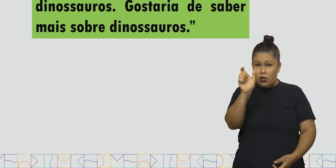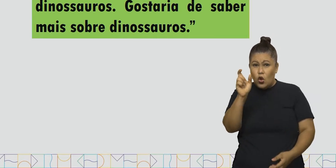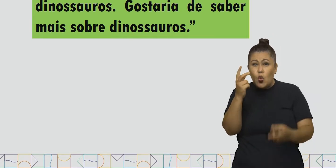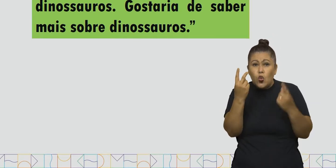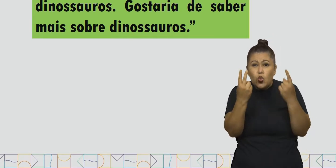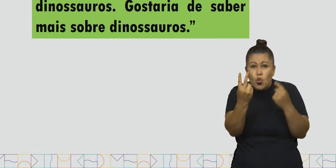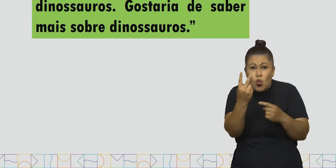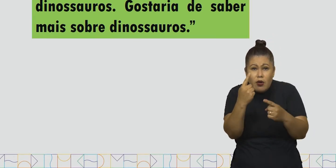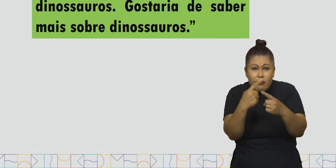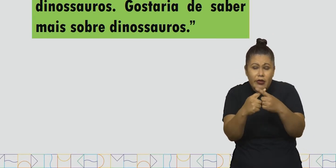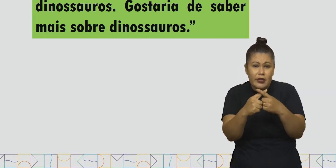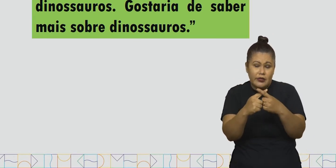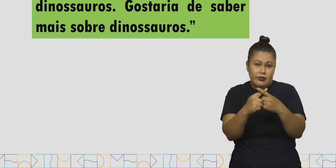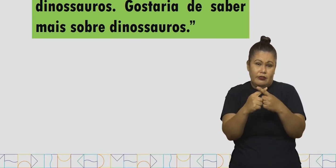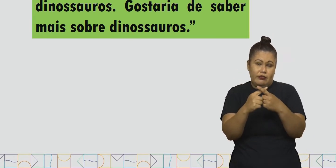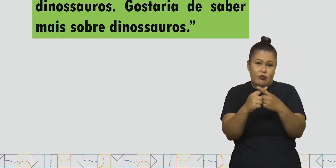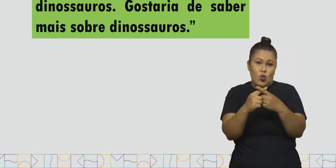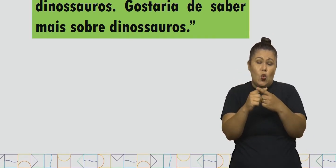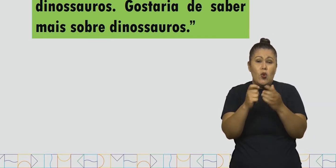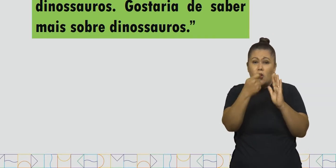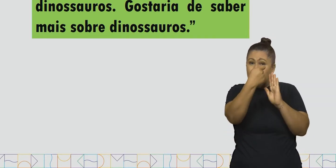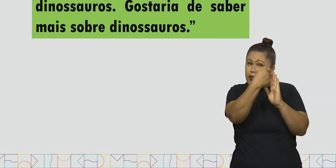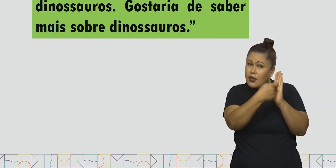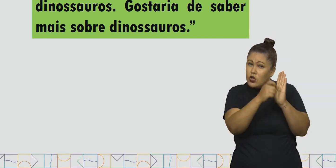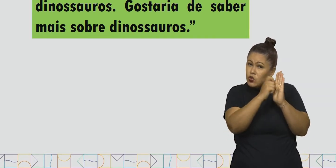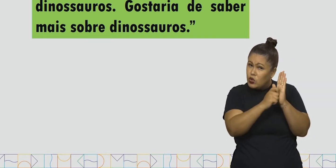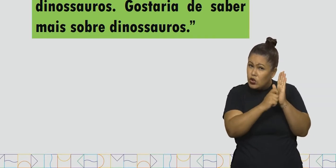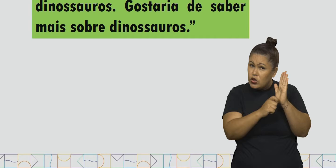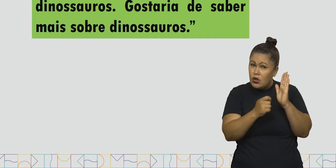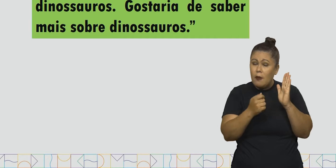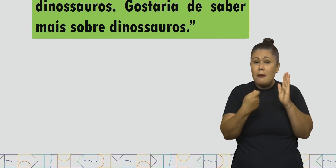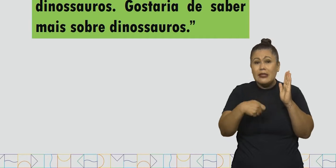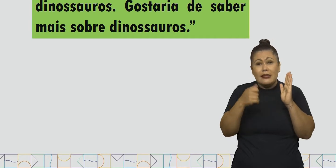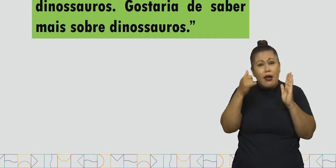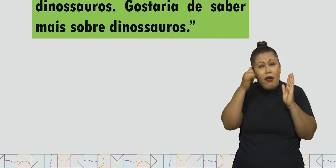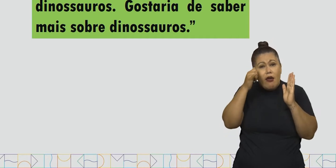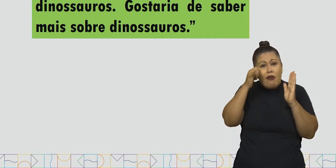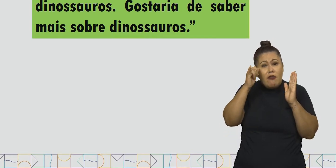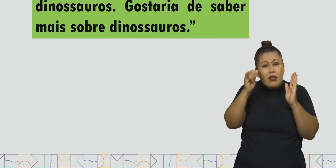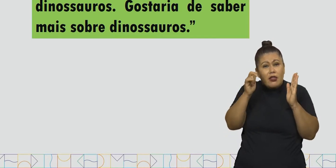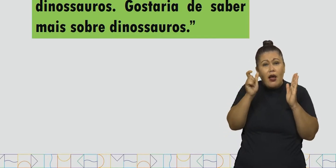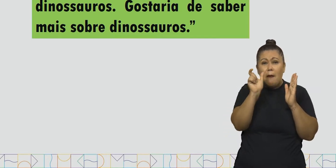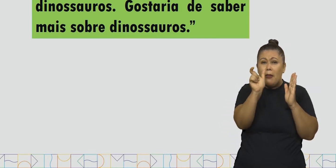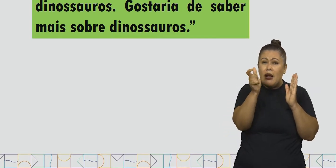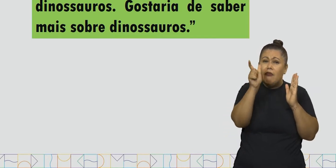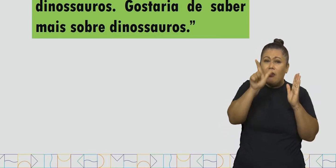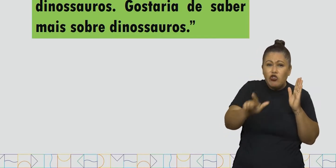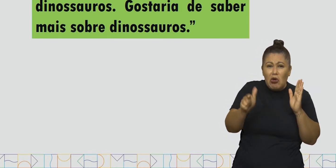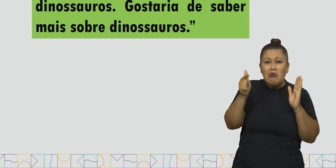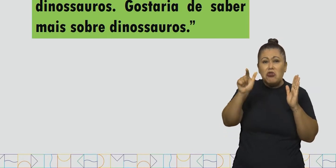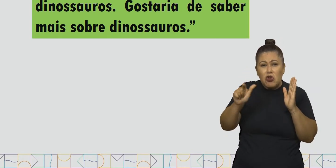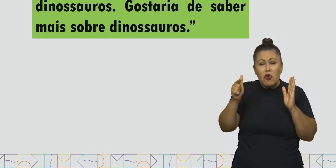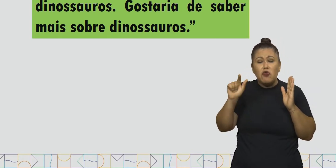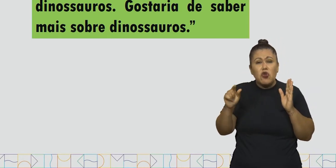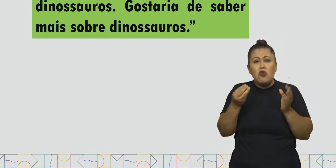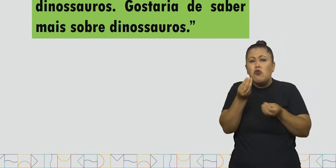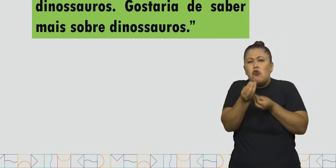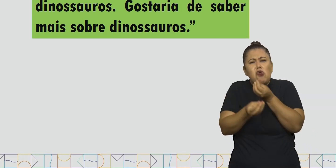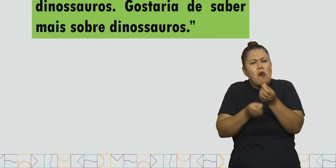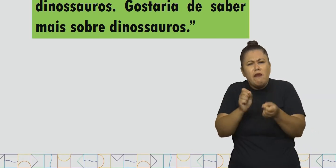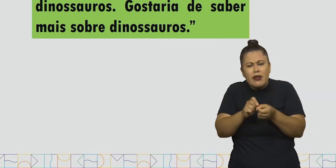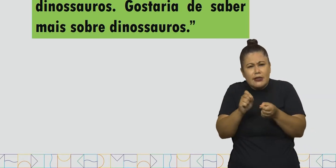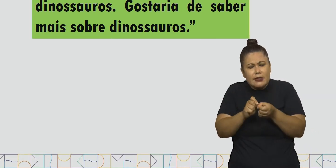evitado. É possível deixar melhor o seu texto e com mais qualidade. E como é que a gente pode fazer